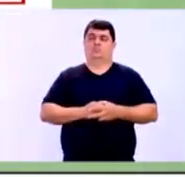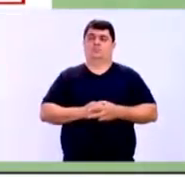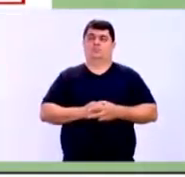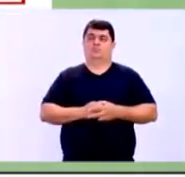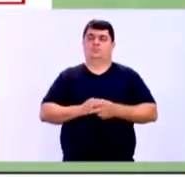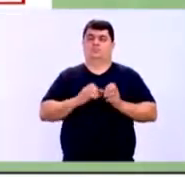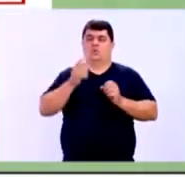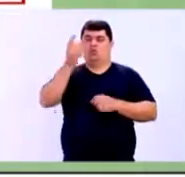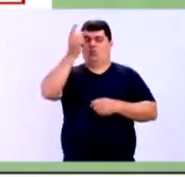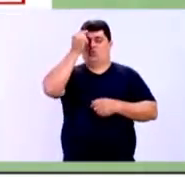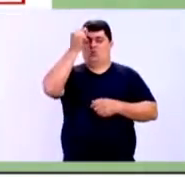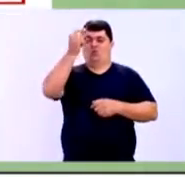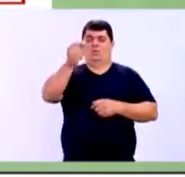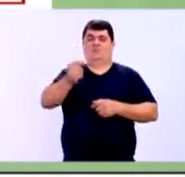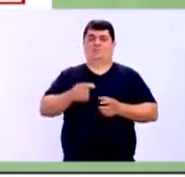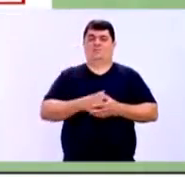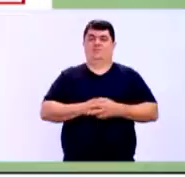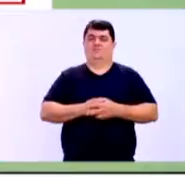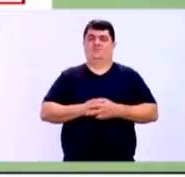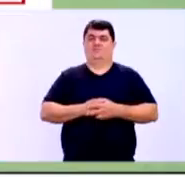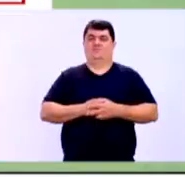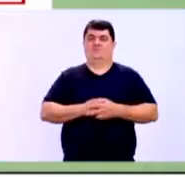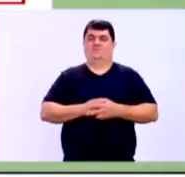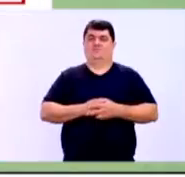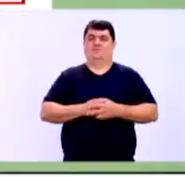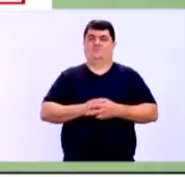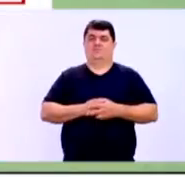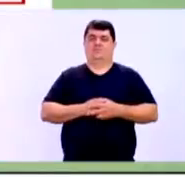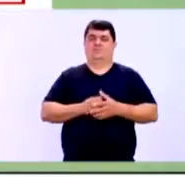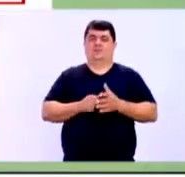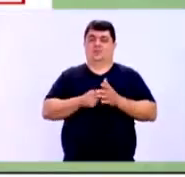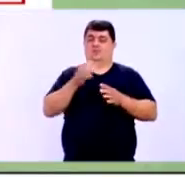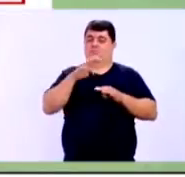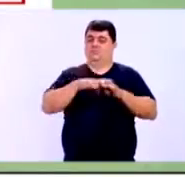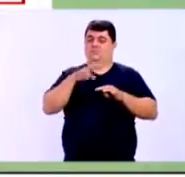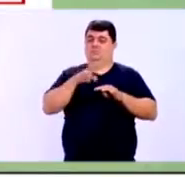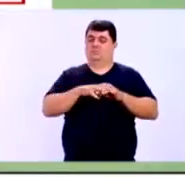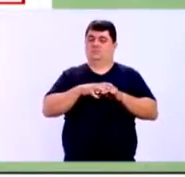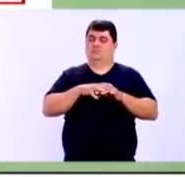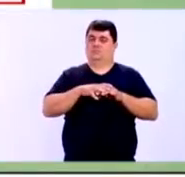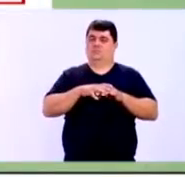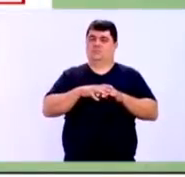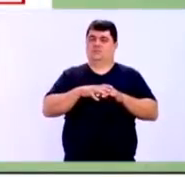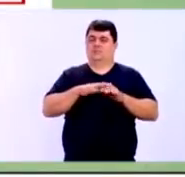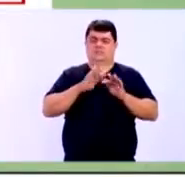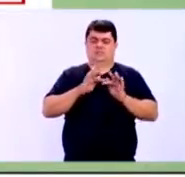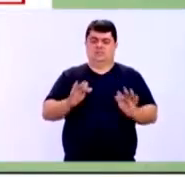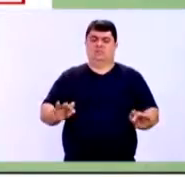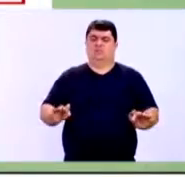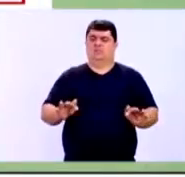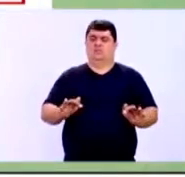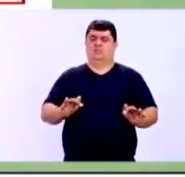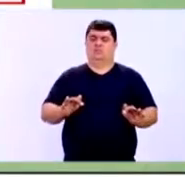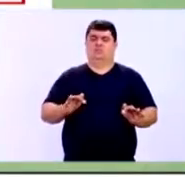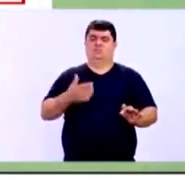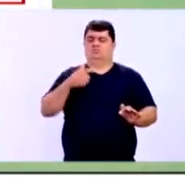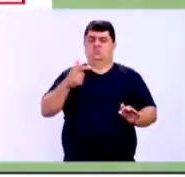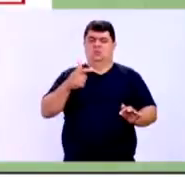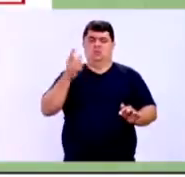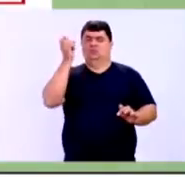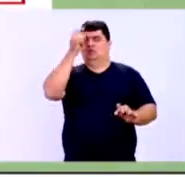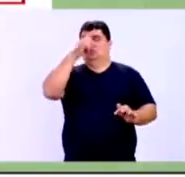Ufa! Aí, primeira conta nossa. É simples, não tem